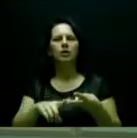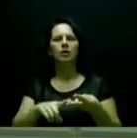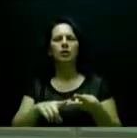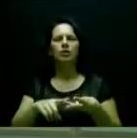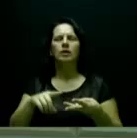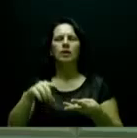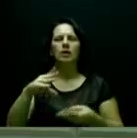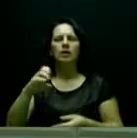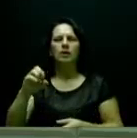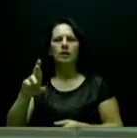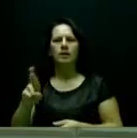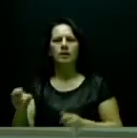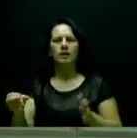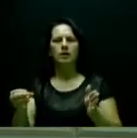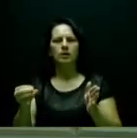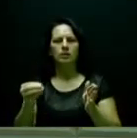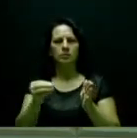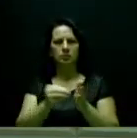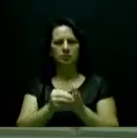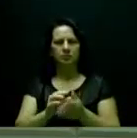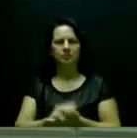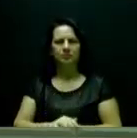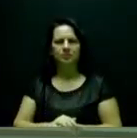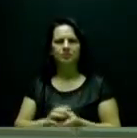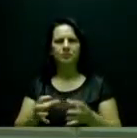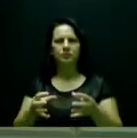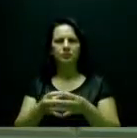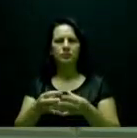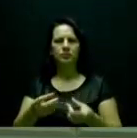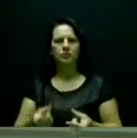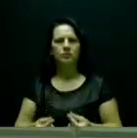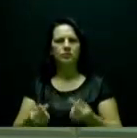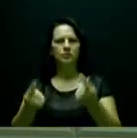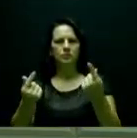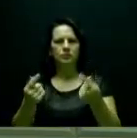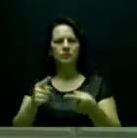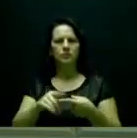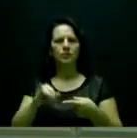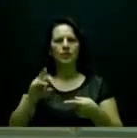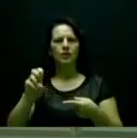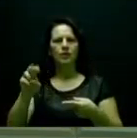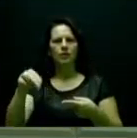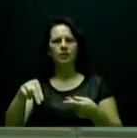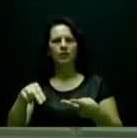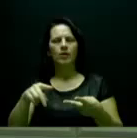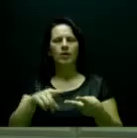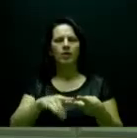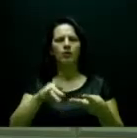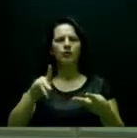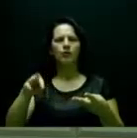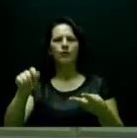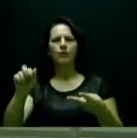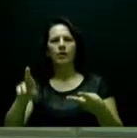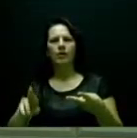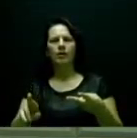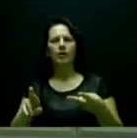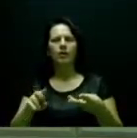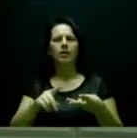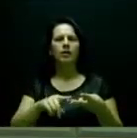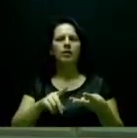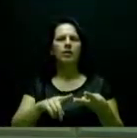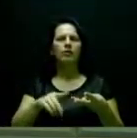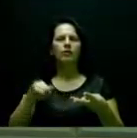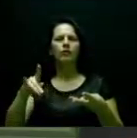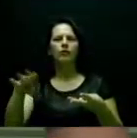vice-presidente. César da Silva Nascimento, membro. Comissão de Finanças e Orçamento, Ivan da Silva, presidente. Wagner Moura dos Santos,